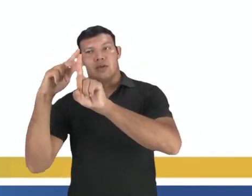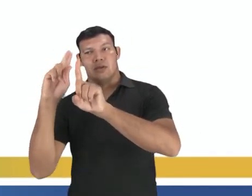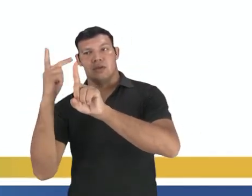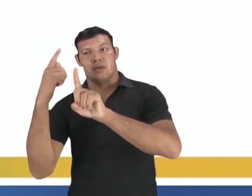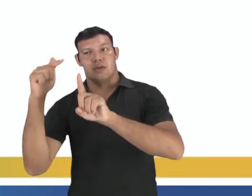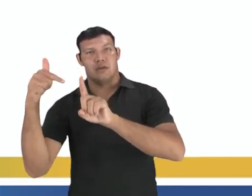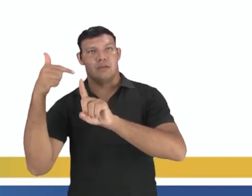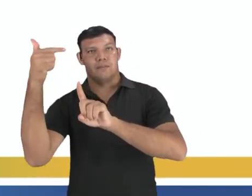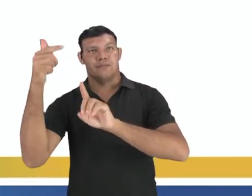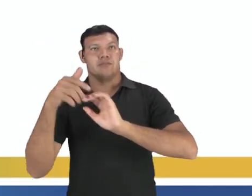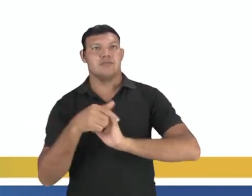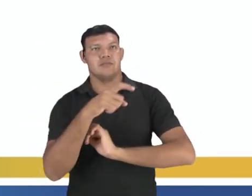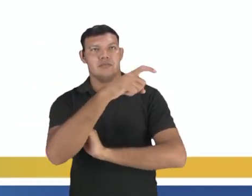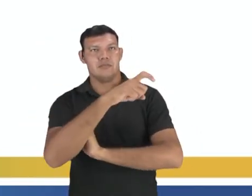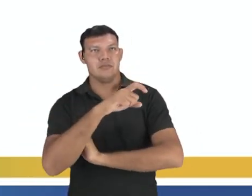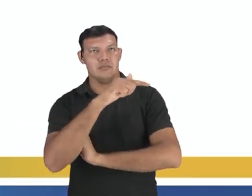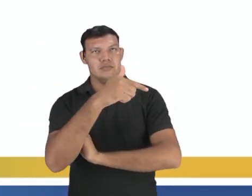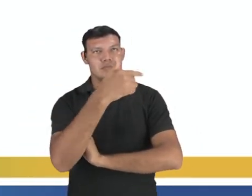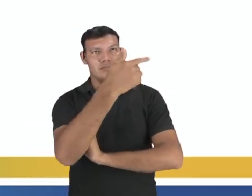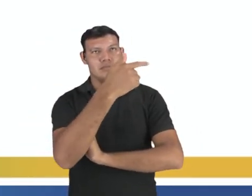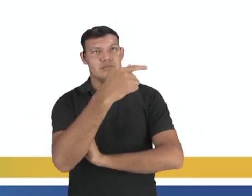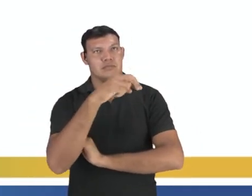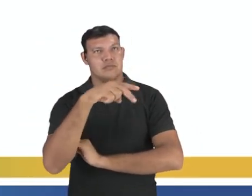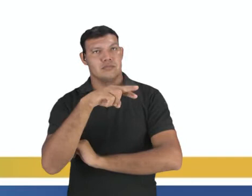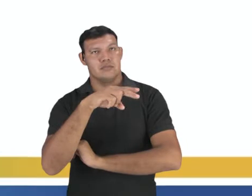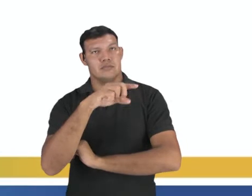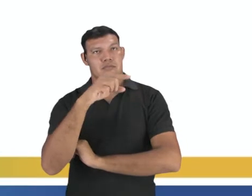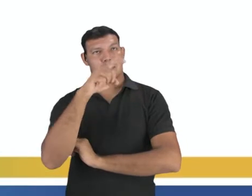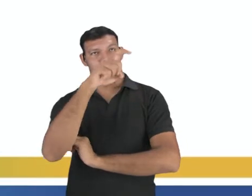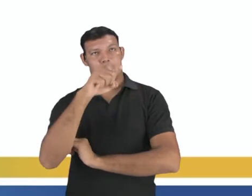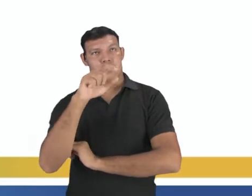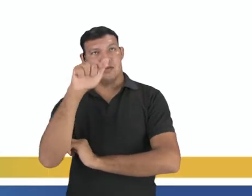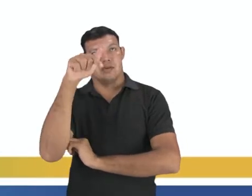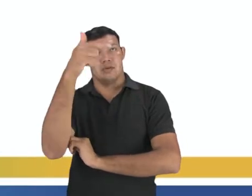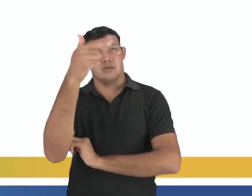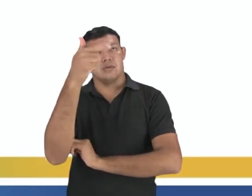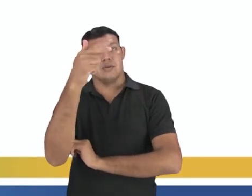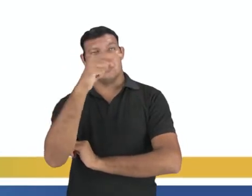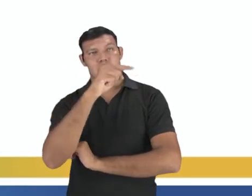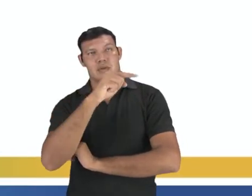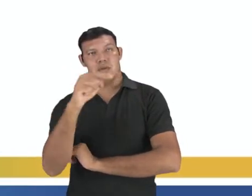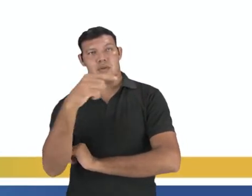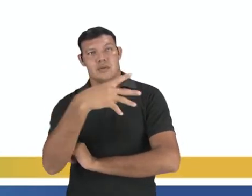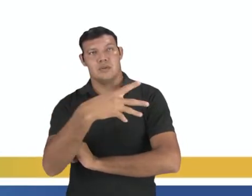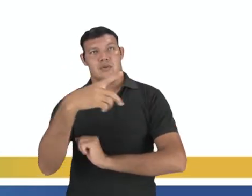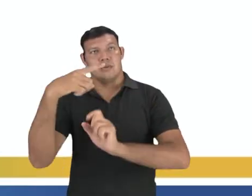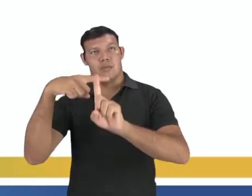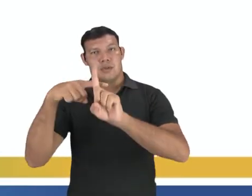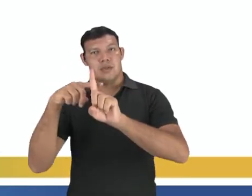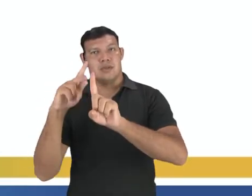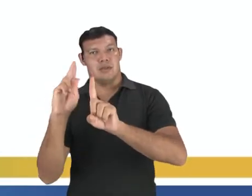X ao quadrado é igual a x ao quadrado sobre 4 mais h ao quadrado.